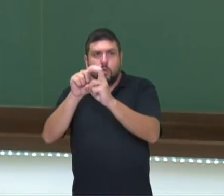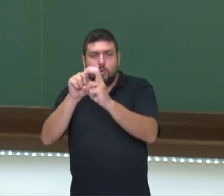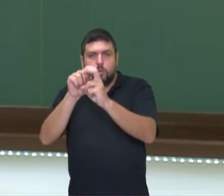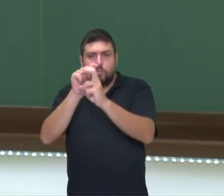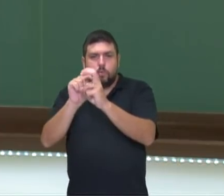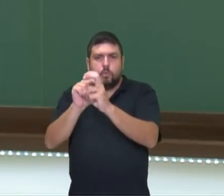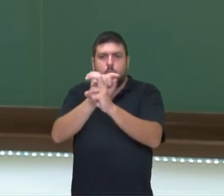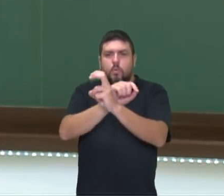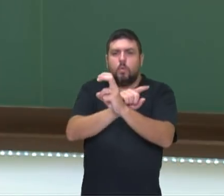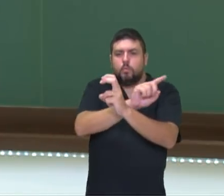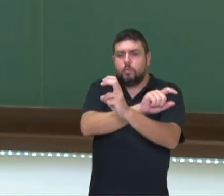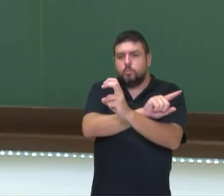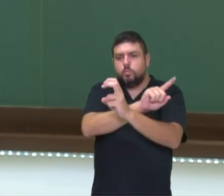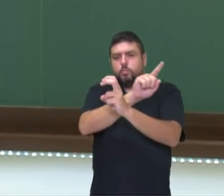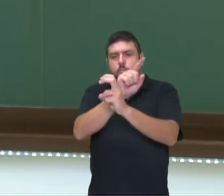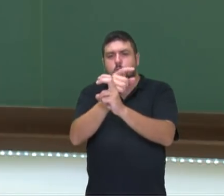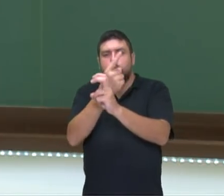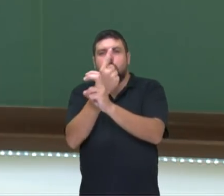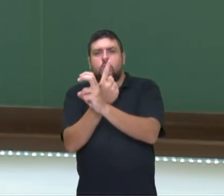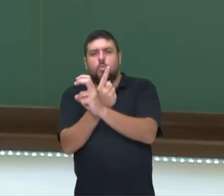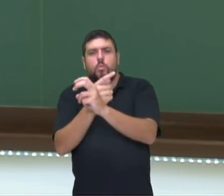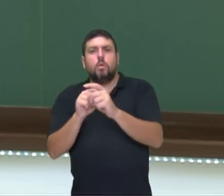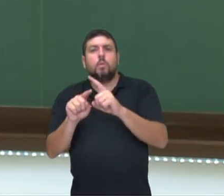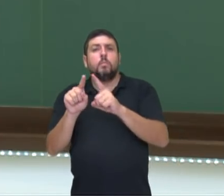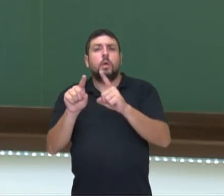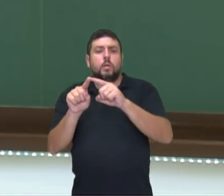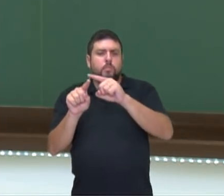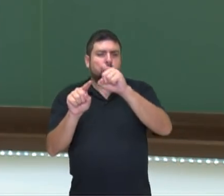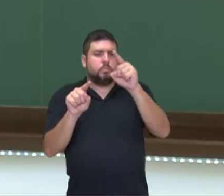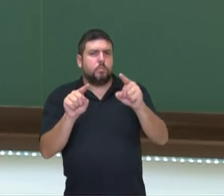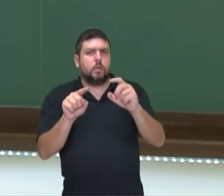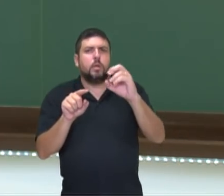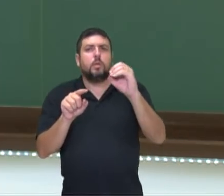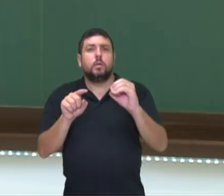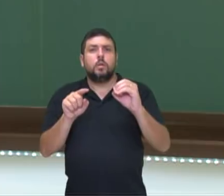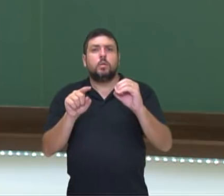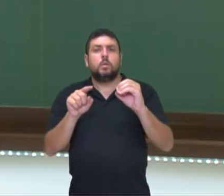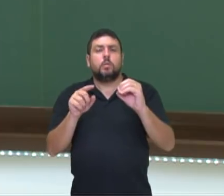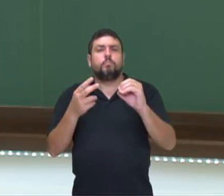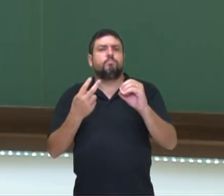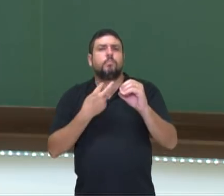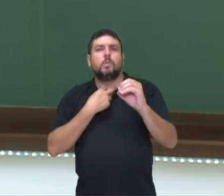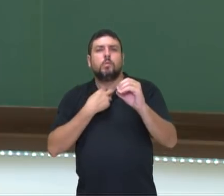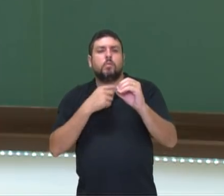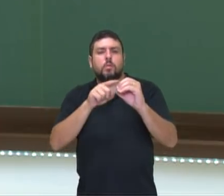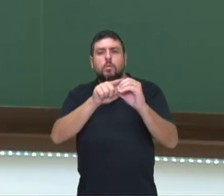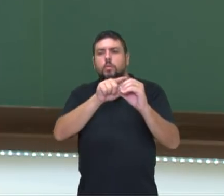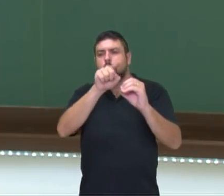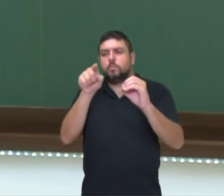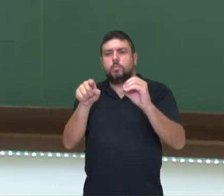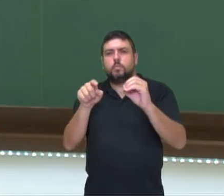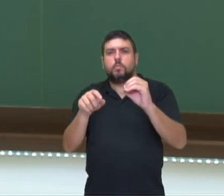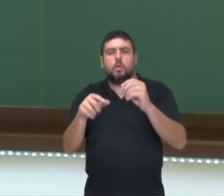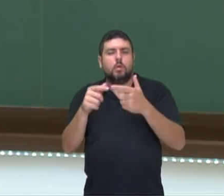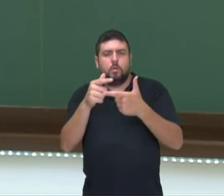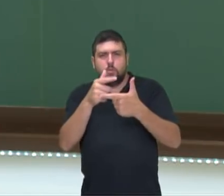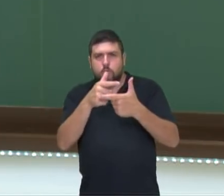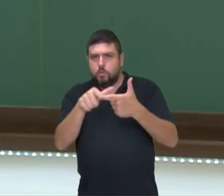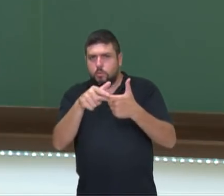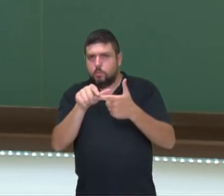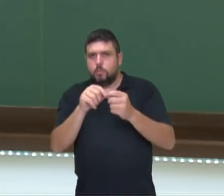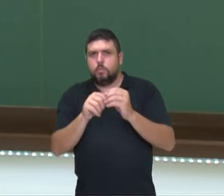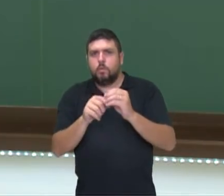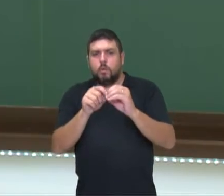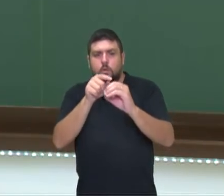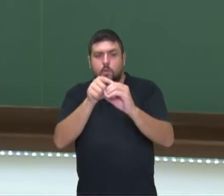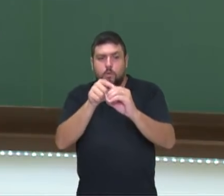equivale a 10 unidades. Mas o que aconteceu? Professor, aqui está 0 dezenas, eu não consigo transformar. Não tem problema, eu vou olhar para